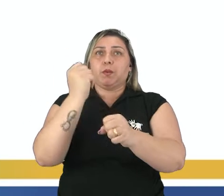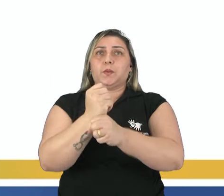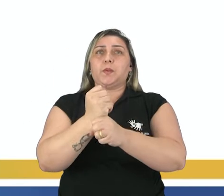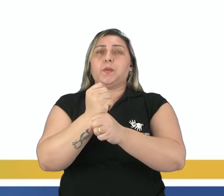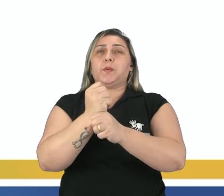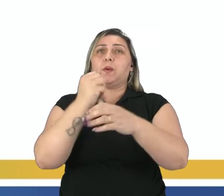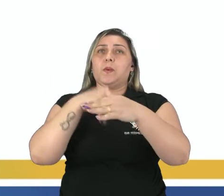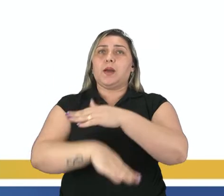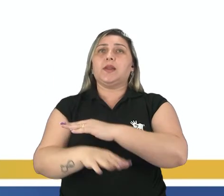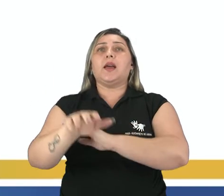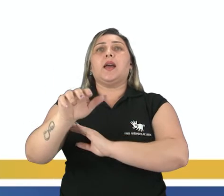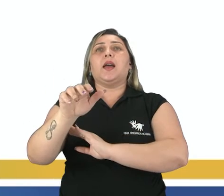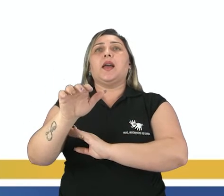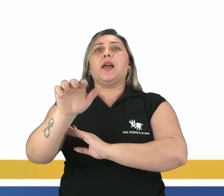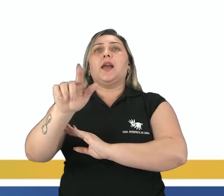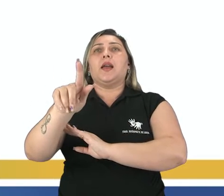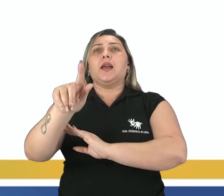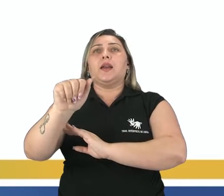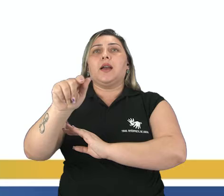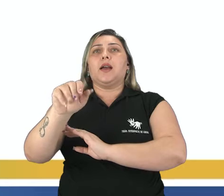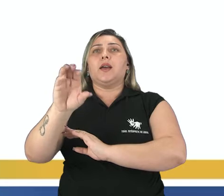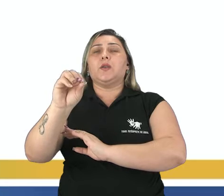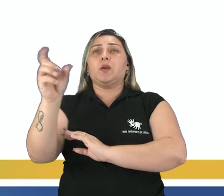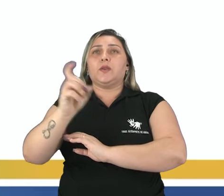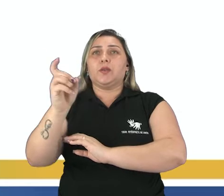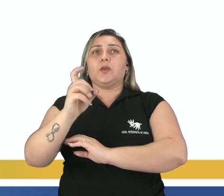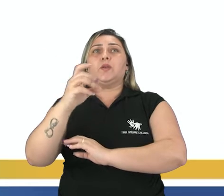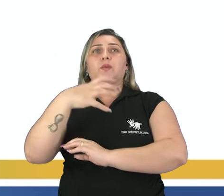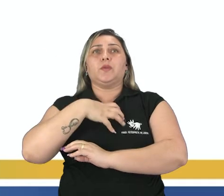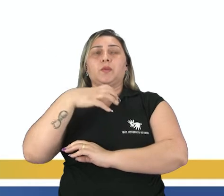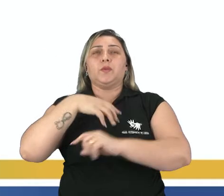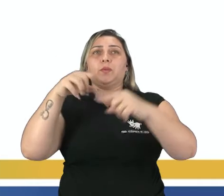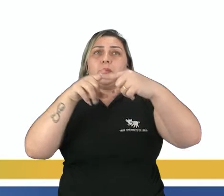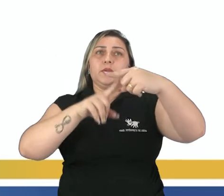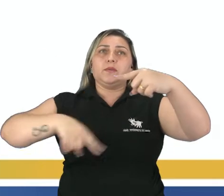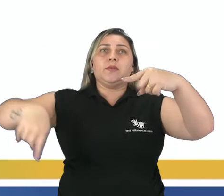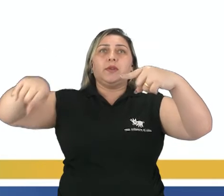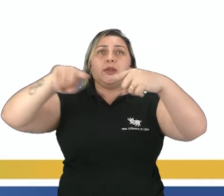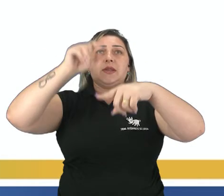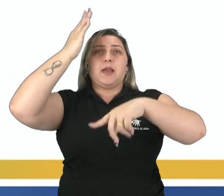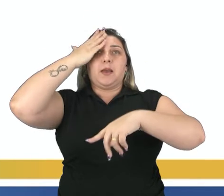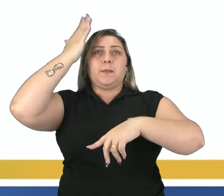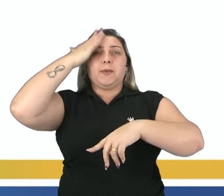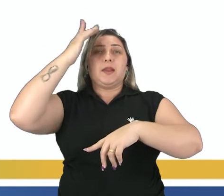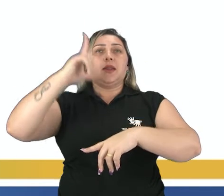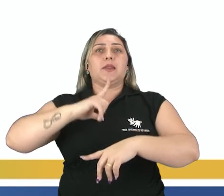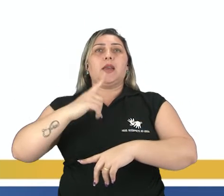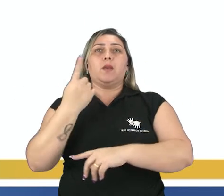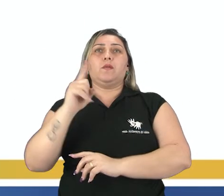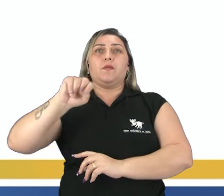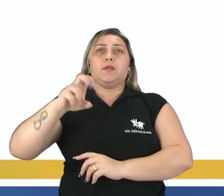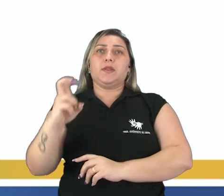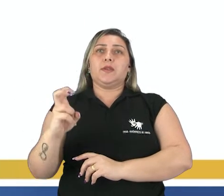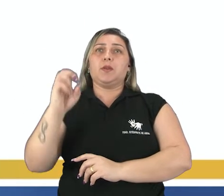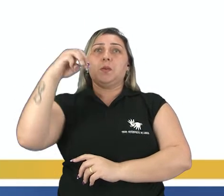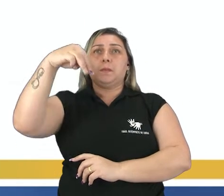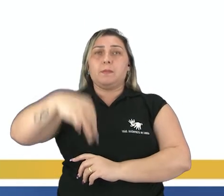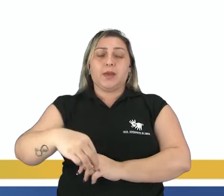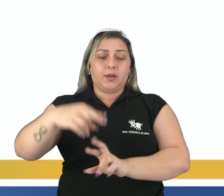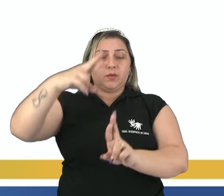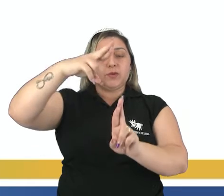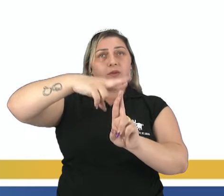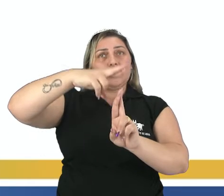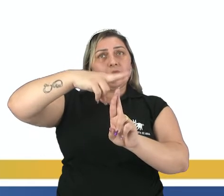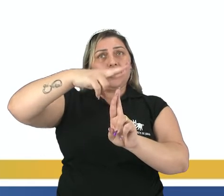um reservatório de gás oxigênio no formato de uma esfera. Sabendo que ele possui